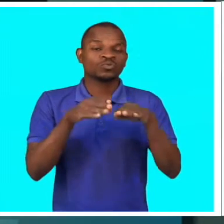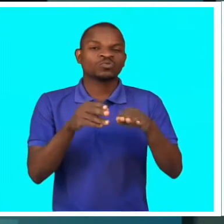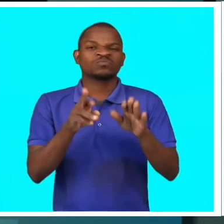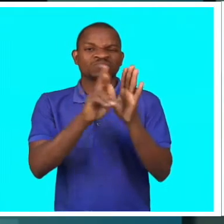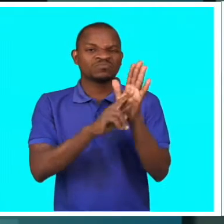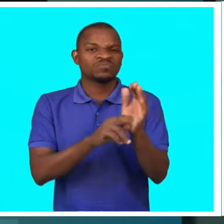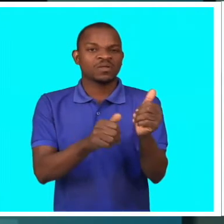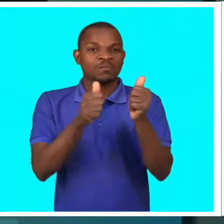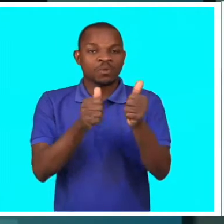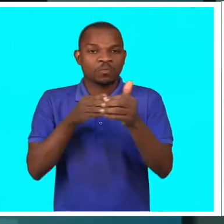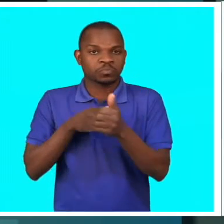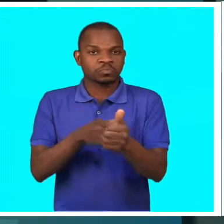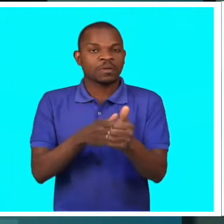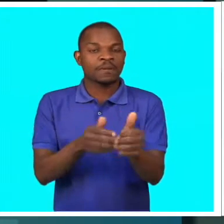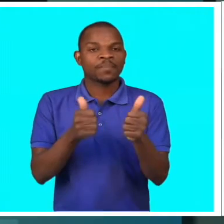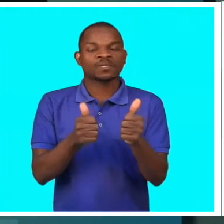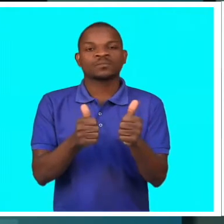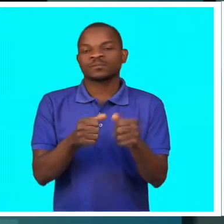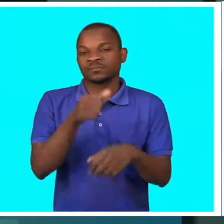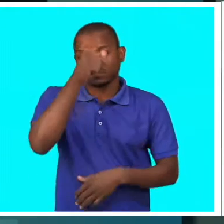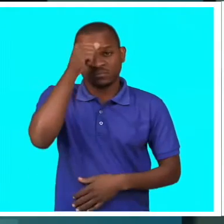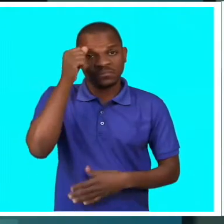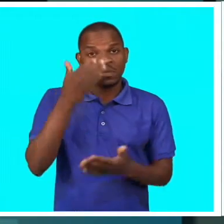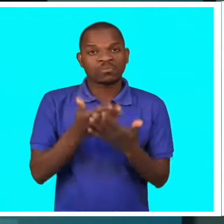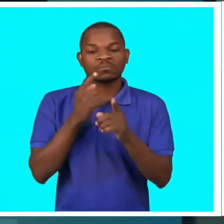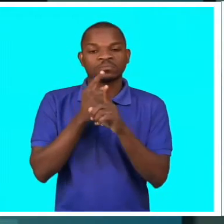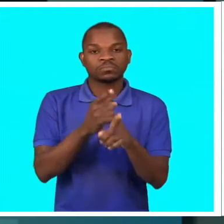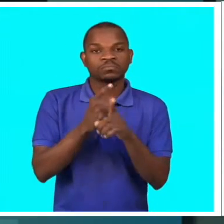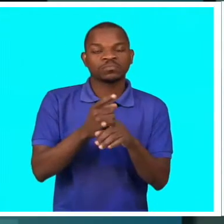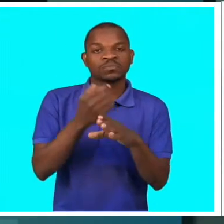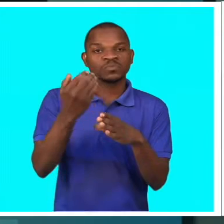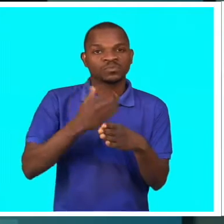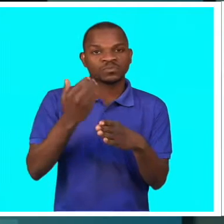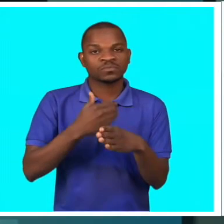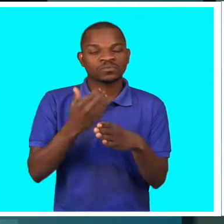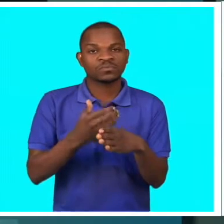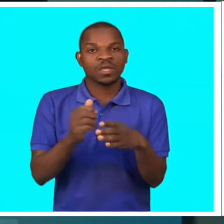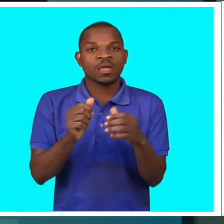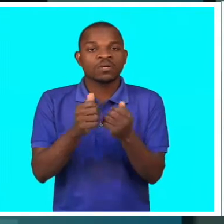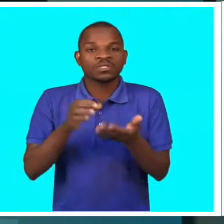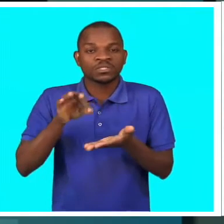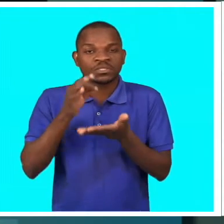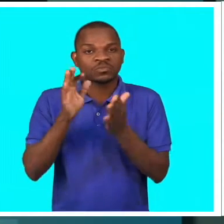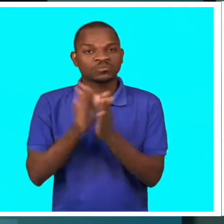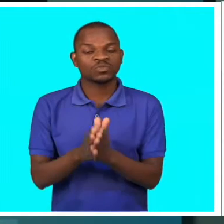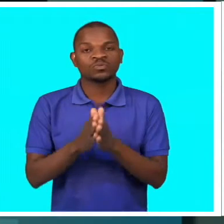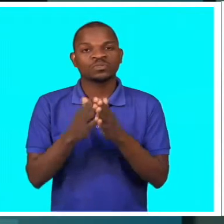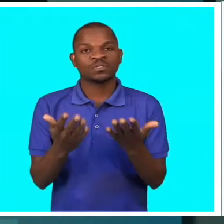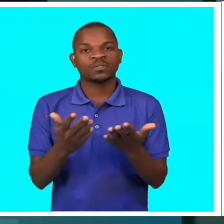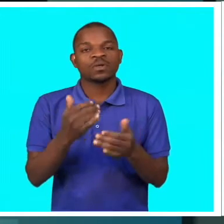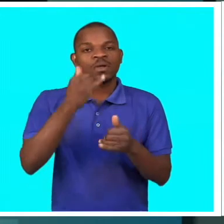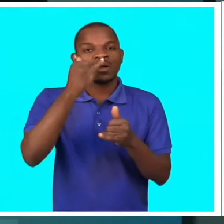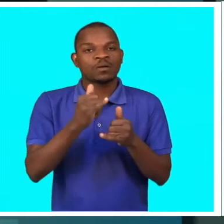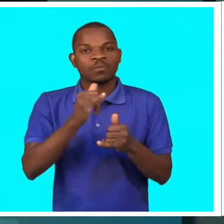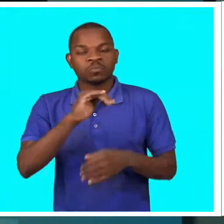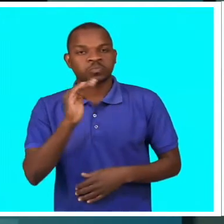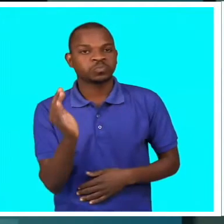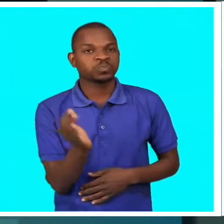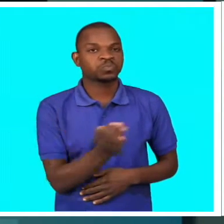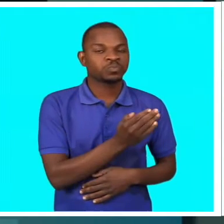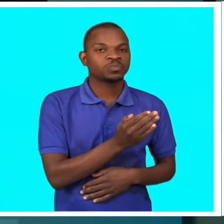regrado, um jogador equilibrado. Porque hoje o jogador vem para o treino, às vezes não toma um pequeno almoço, depois sai